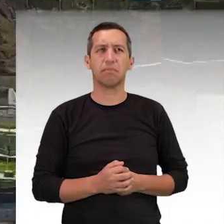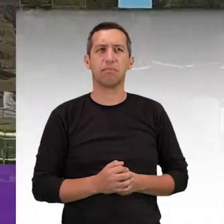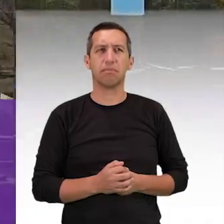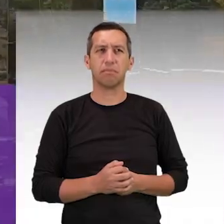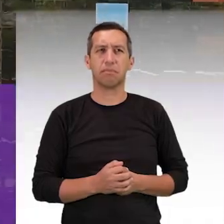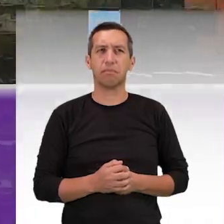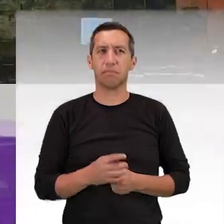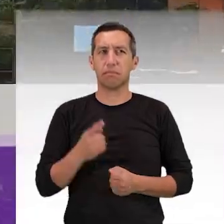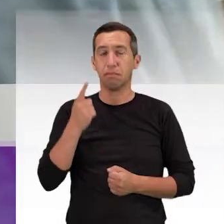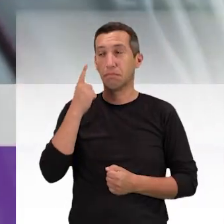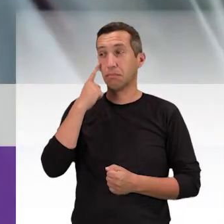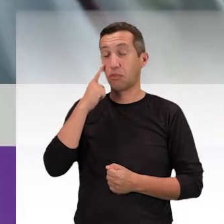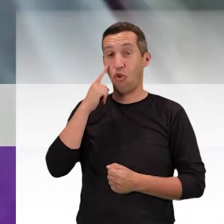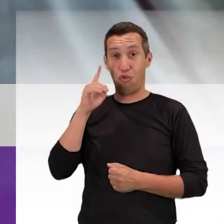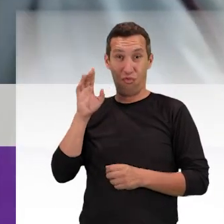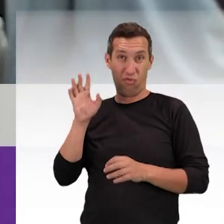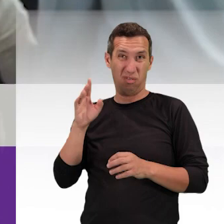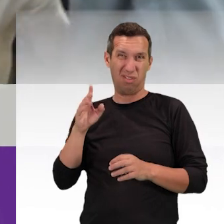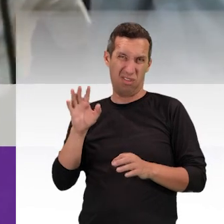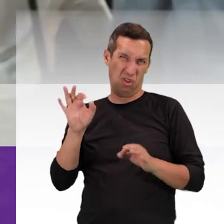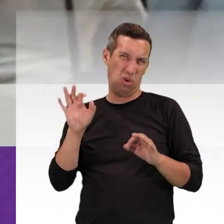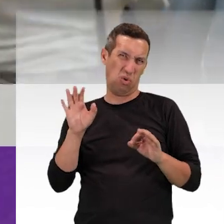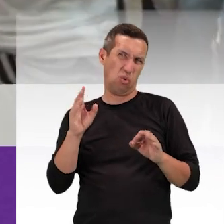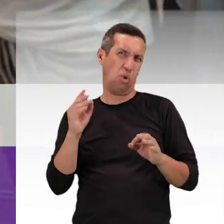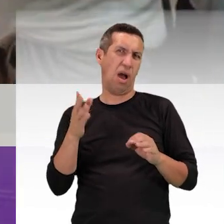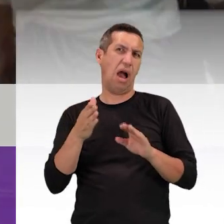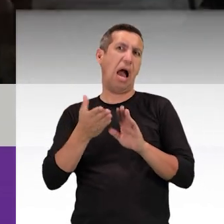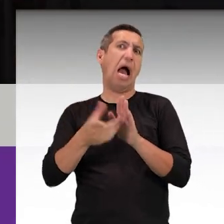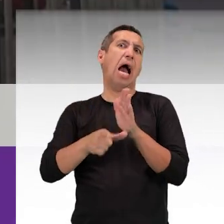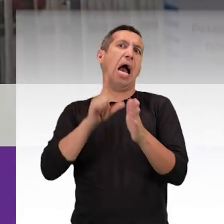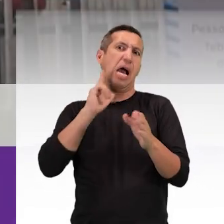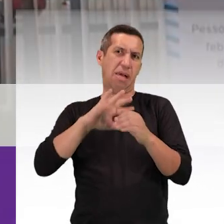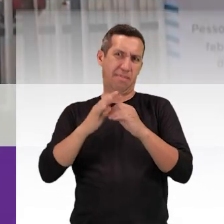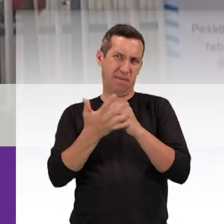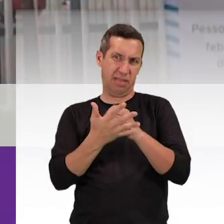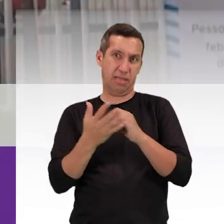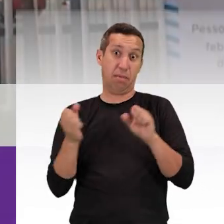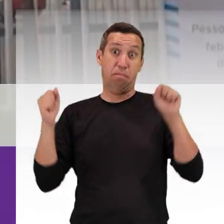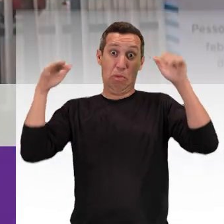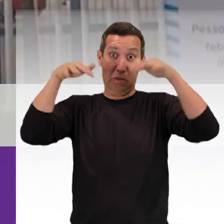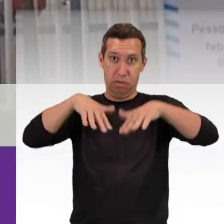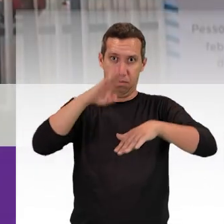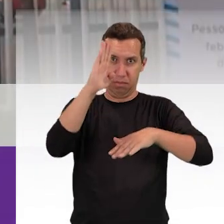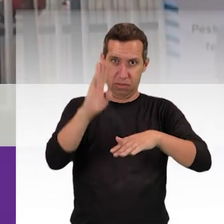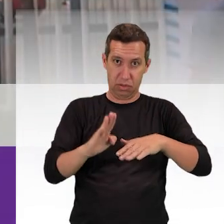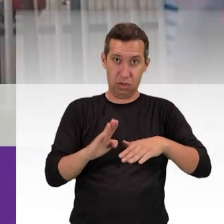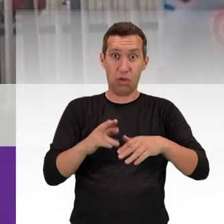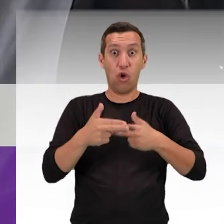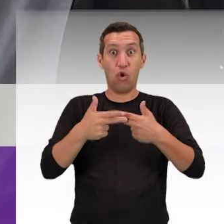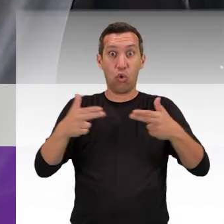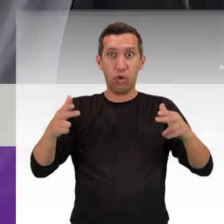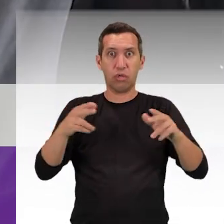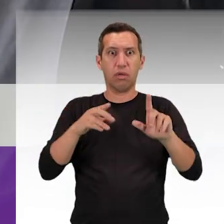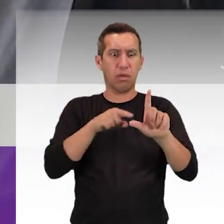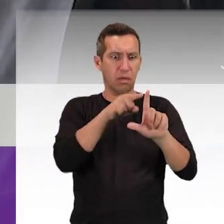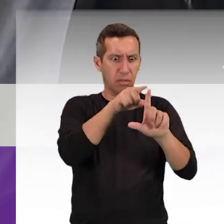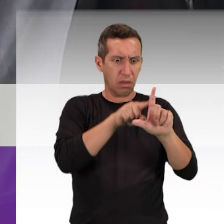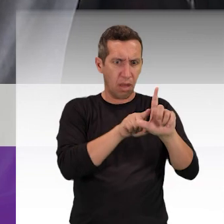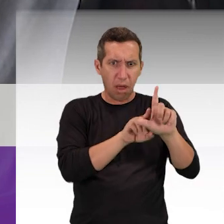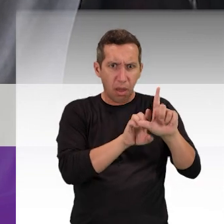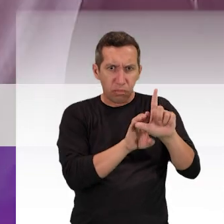O GIAC foi montado antes de a pandemia se estabelecer no Brasil. Quando ela chegou e os casos passaram a crescer de